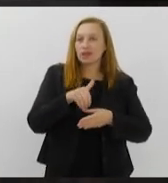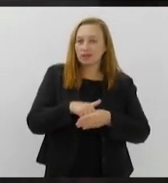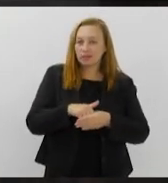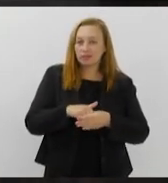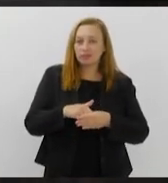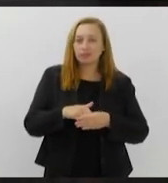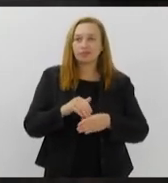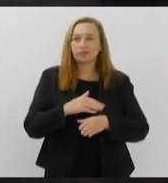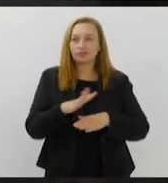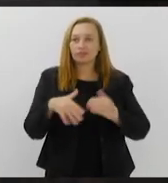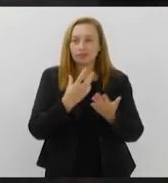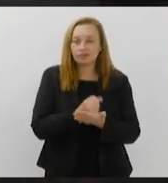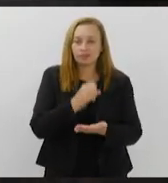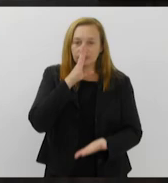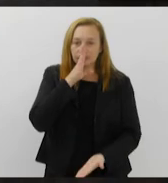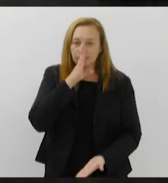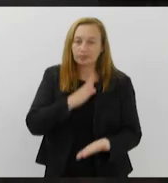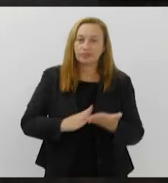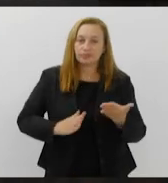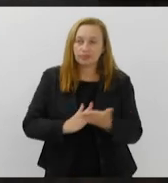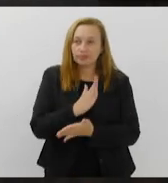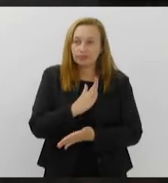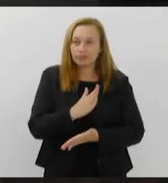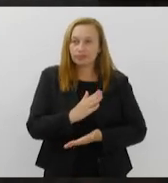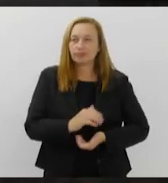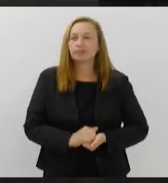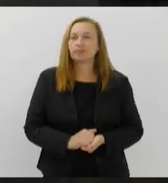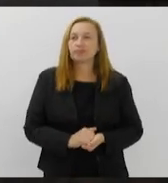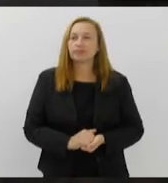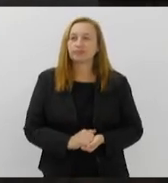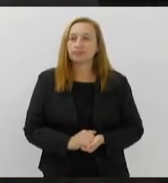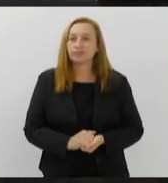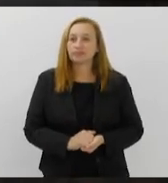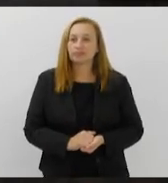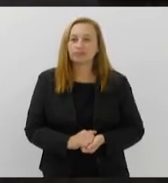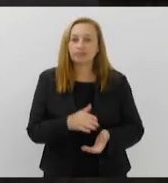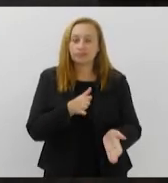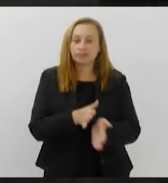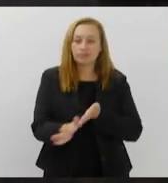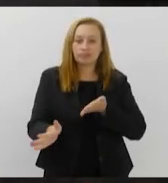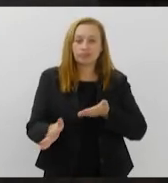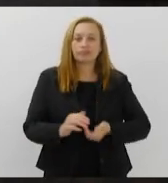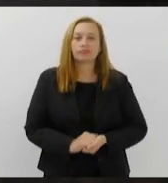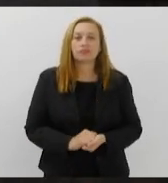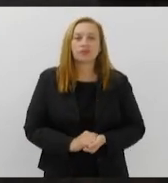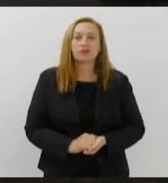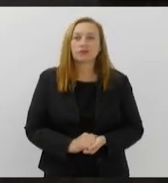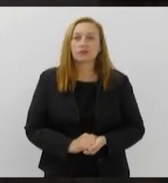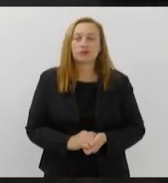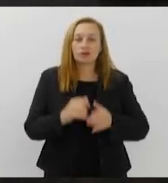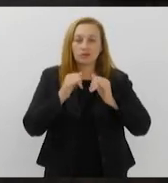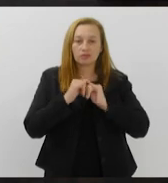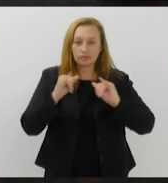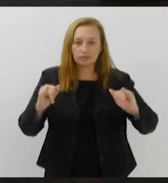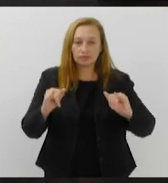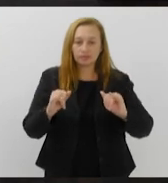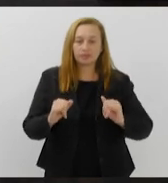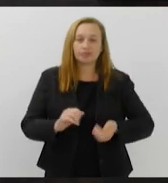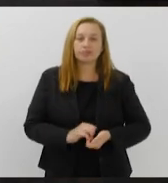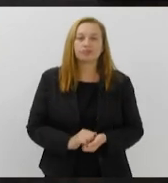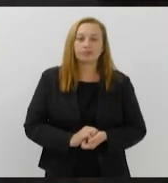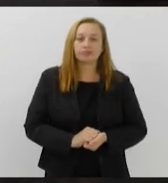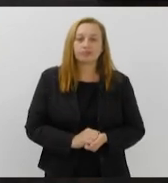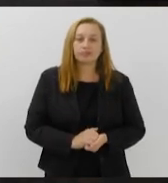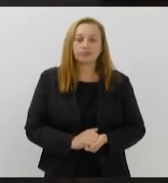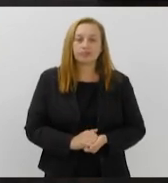Em votação, senhores que aprovam, permaneçam como estão. Aprovado, vai a promulgação. Anuncio, em